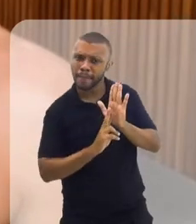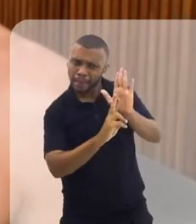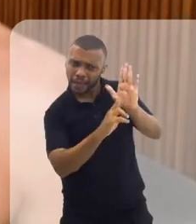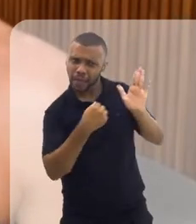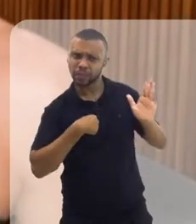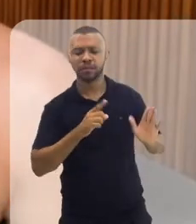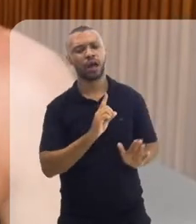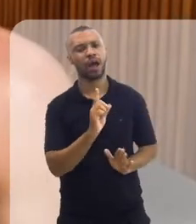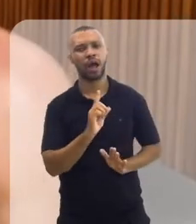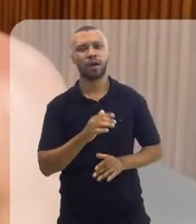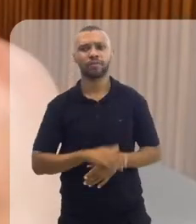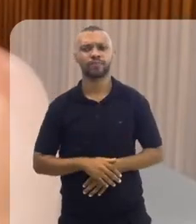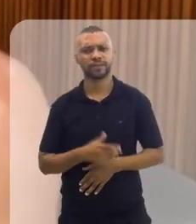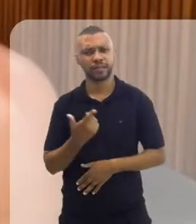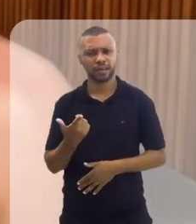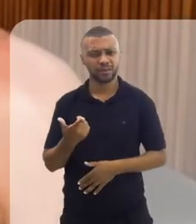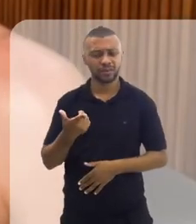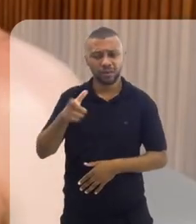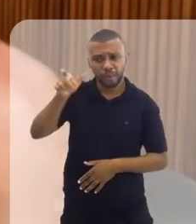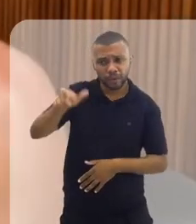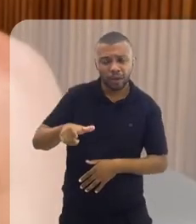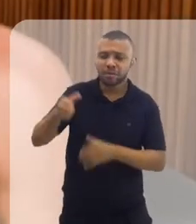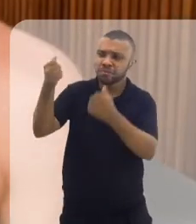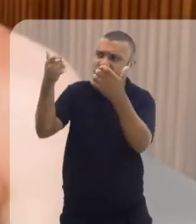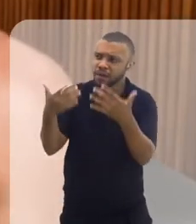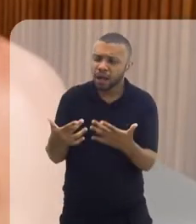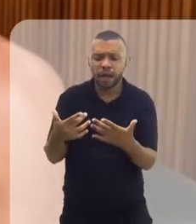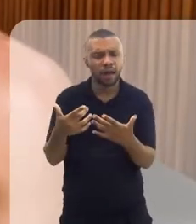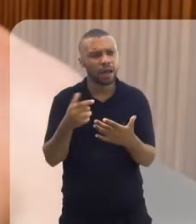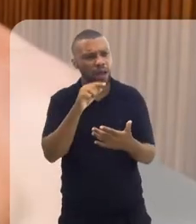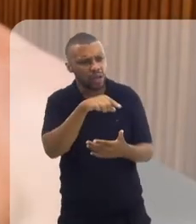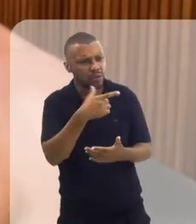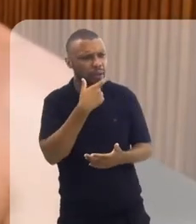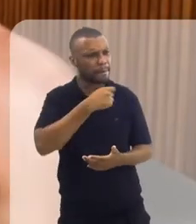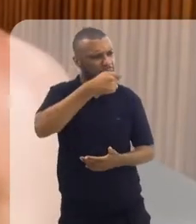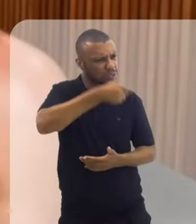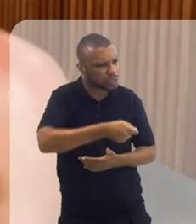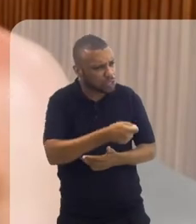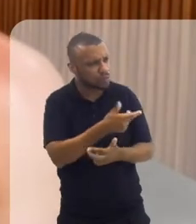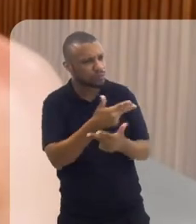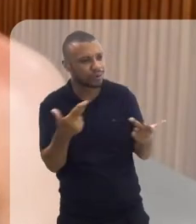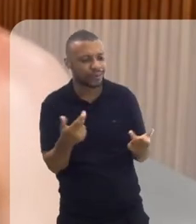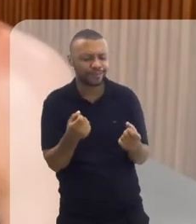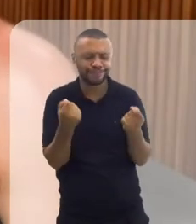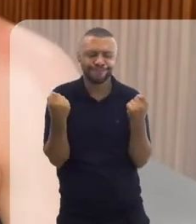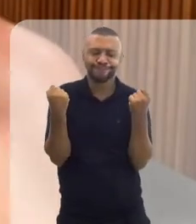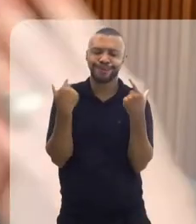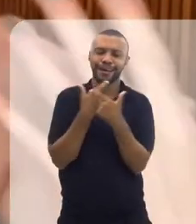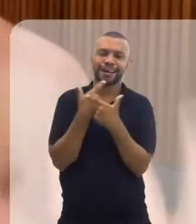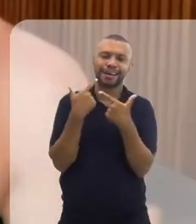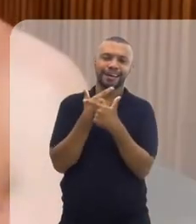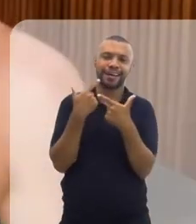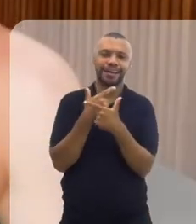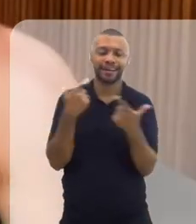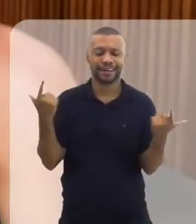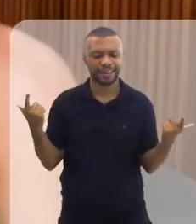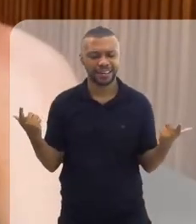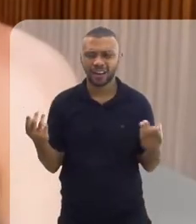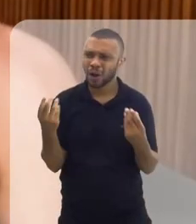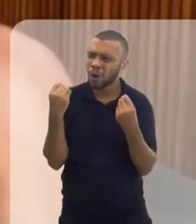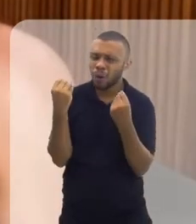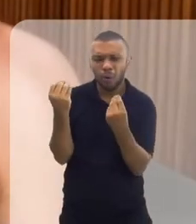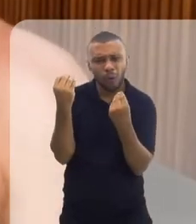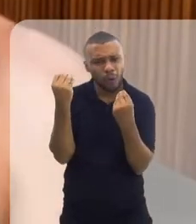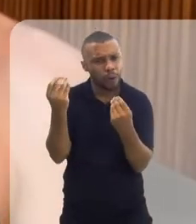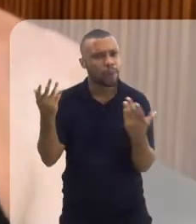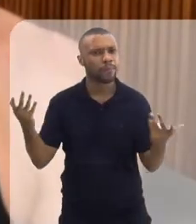representava. Quando eu ouvia alguém dizendo: "Ah, porque não sei o quê", eu falava: "Ah, tá", eu ria. Eu falava: "Gente, como que